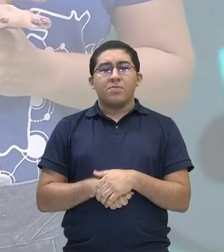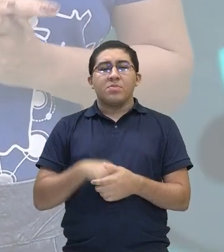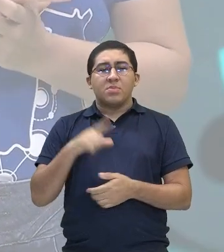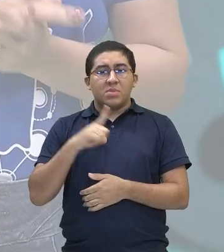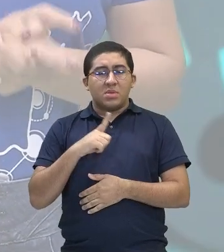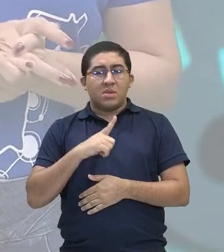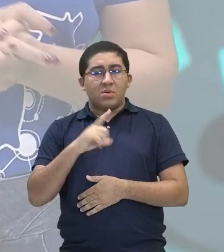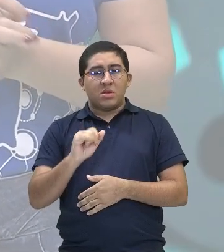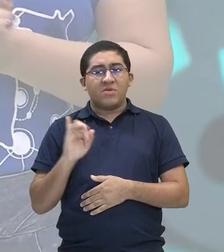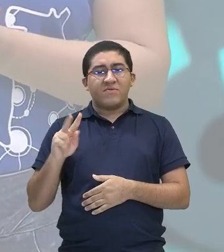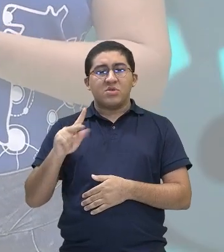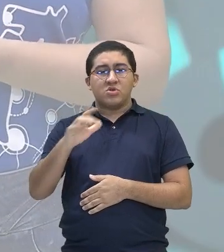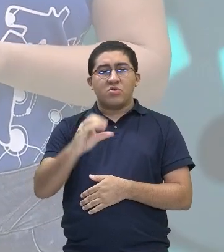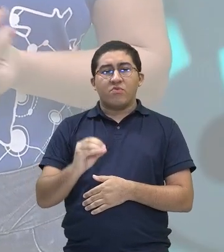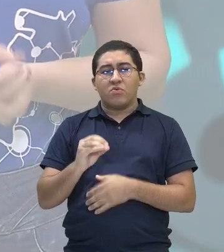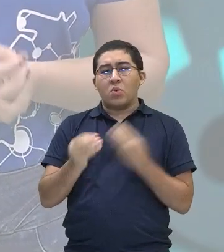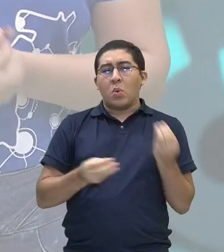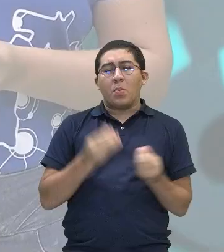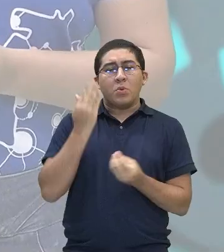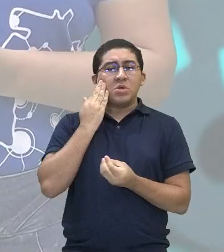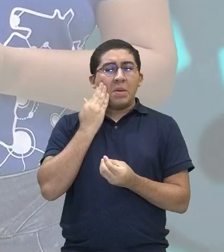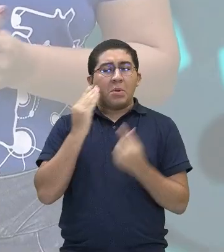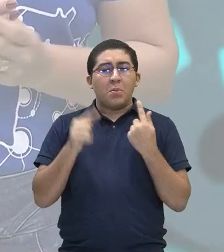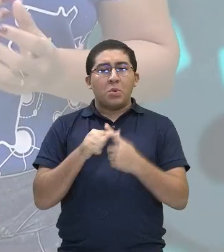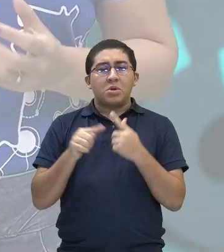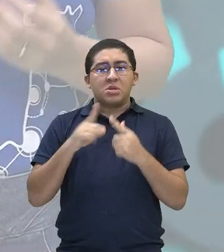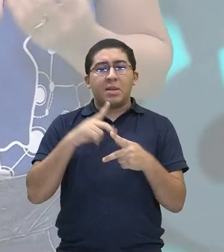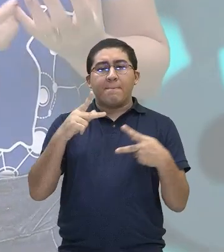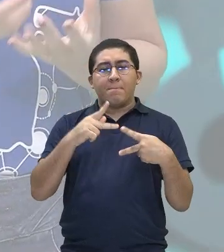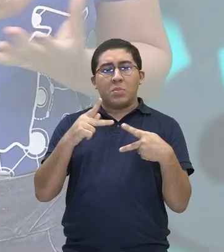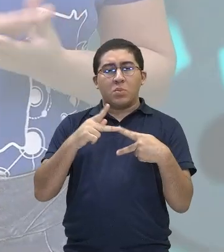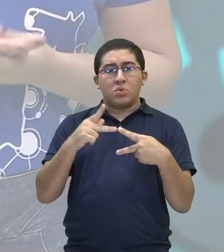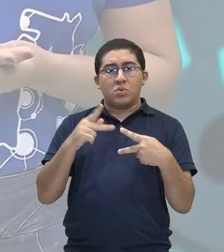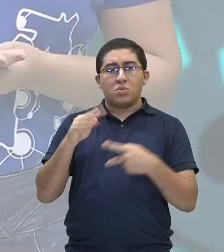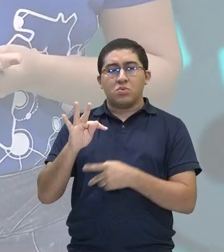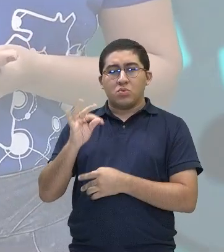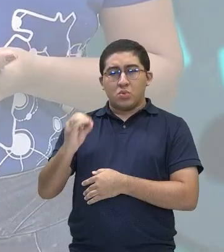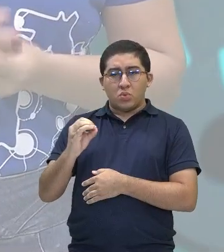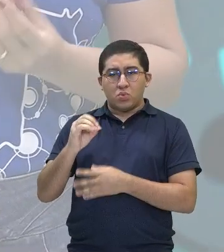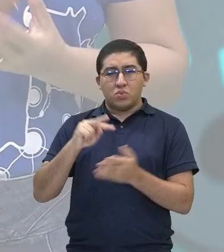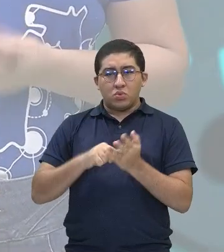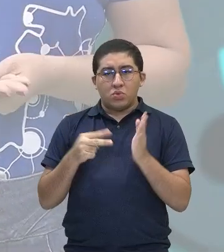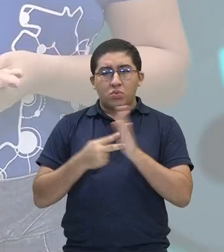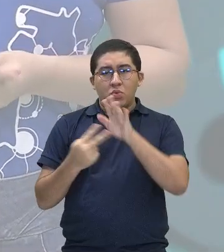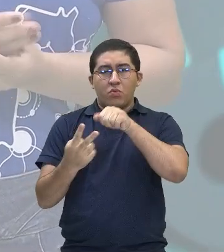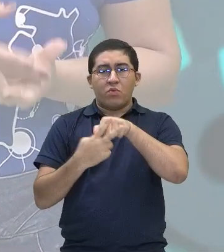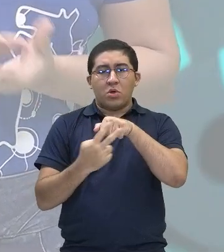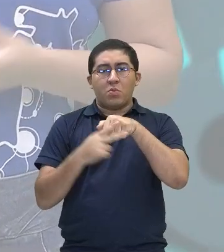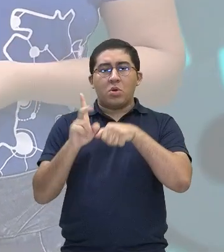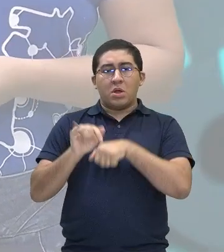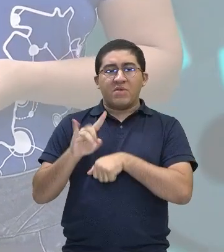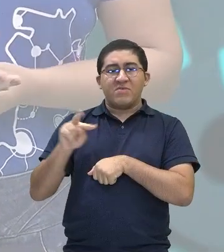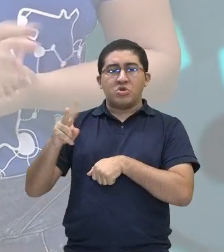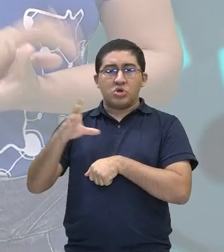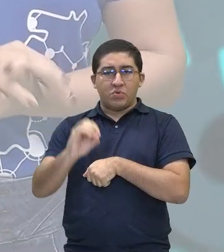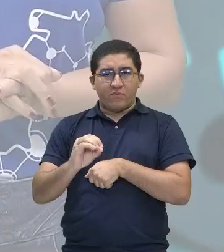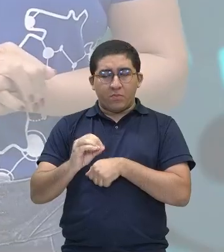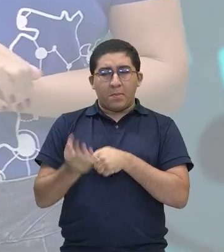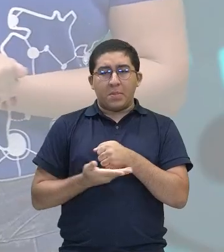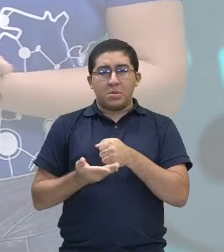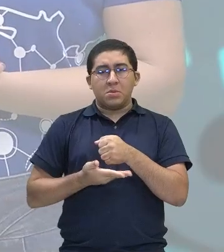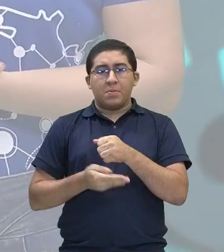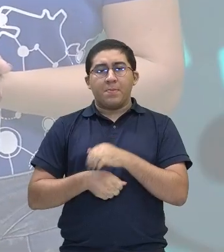tenho ali a palavra to, a preposição to, que indica que o verbo está no infinitivo, nessa forma